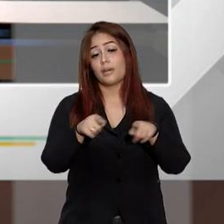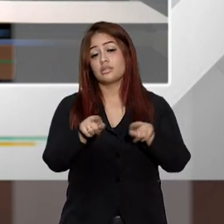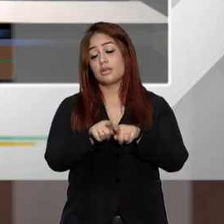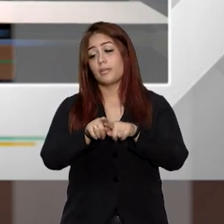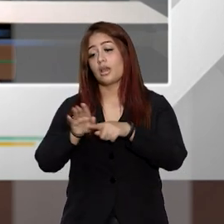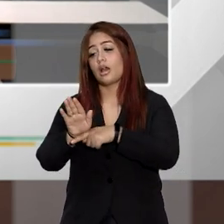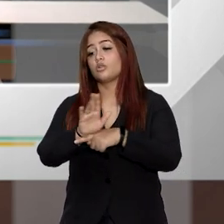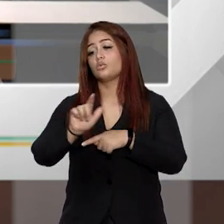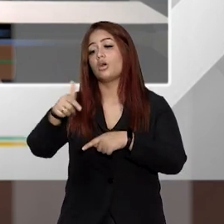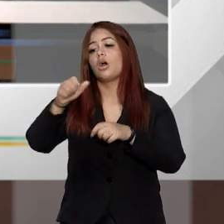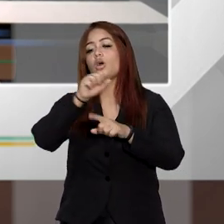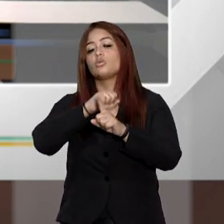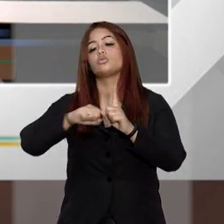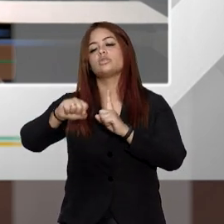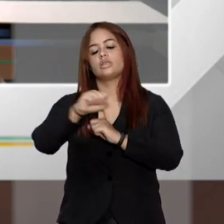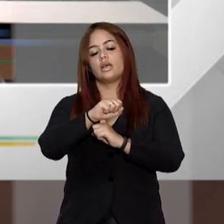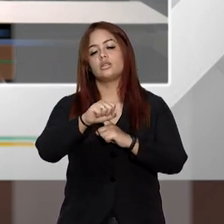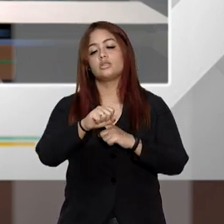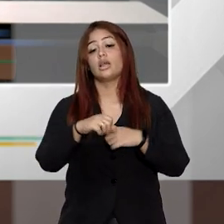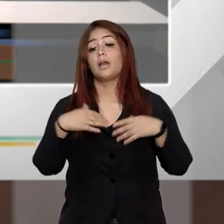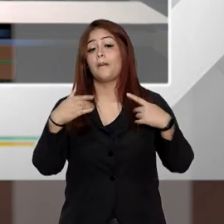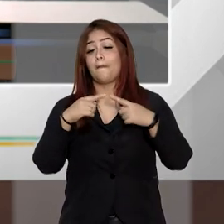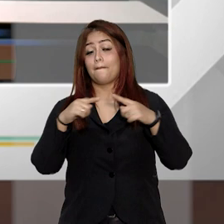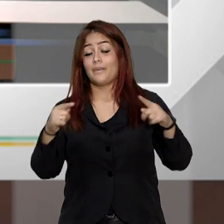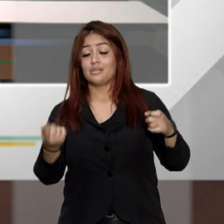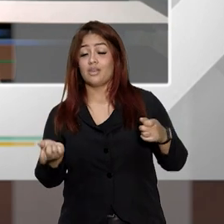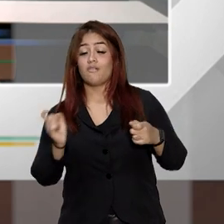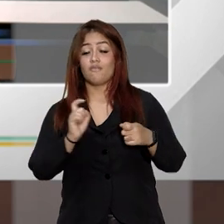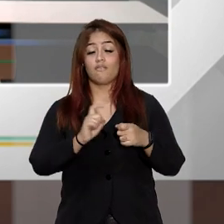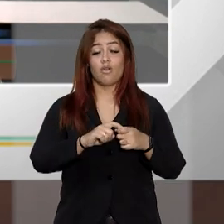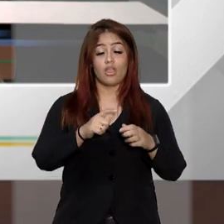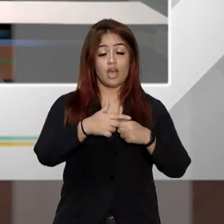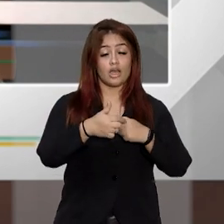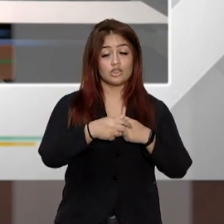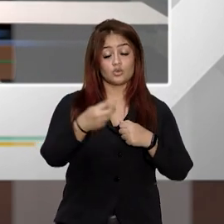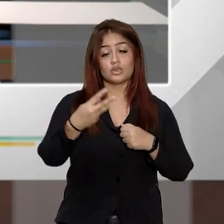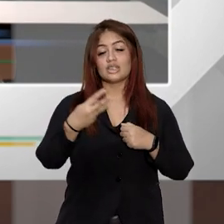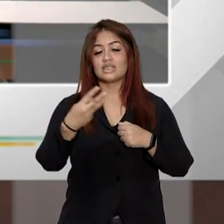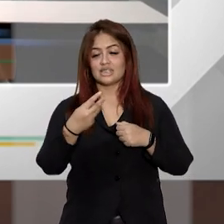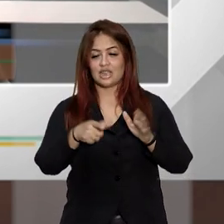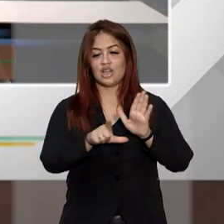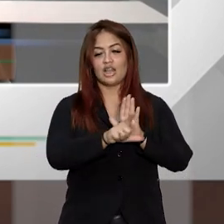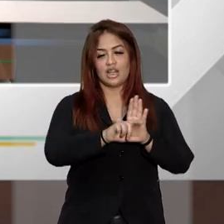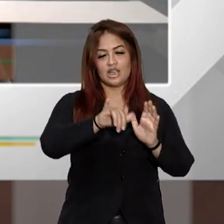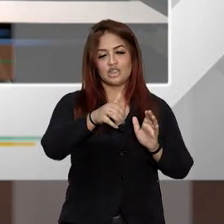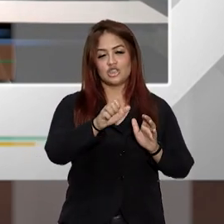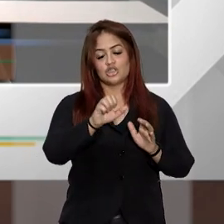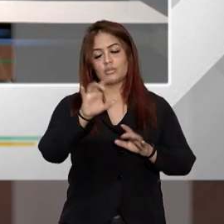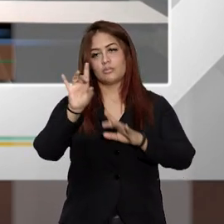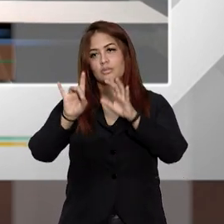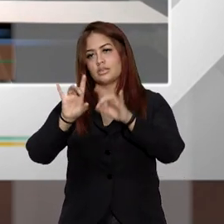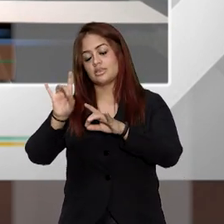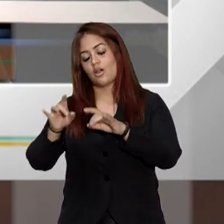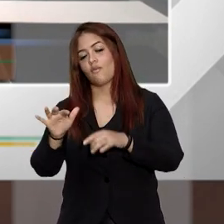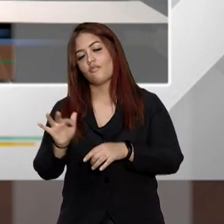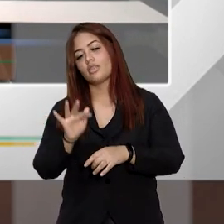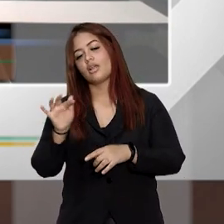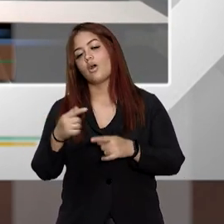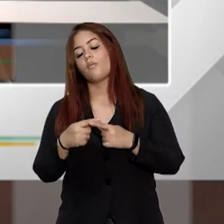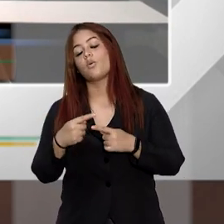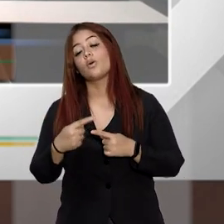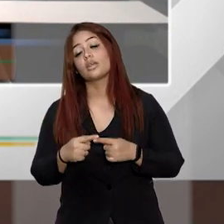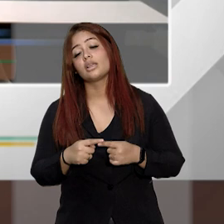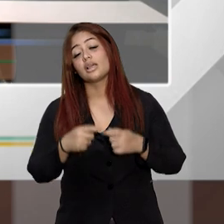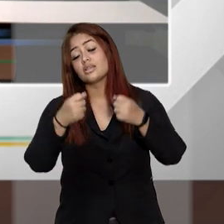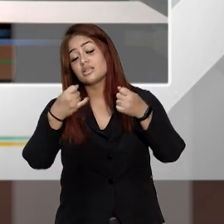também beneficiar toda a sociedade. Só que aí a gente volta lá no artigo 3º da Lei dos Juizados Especiais Federais, né?